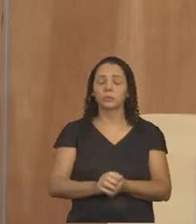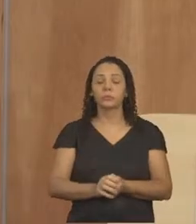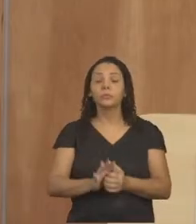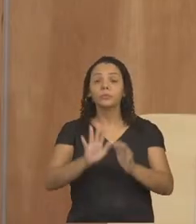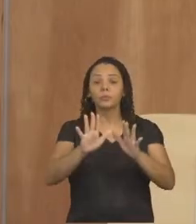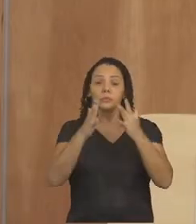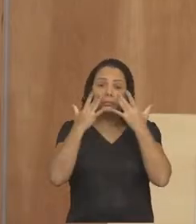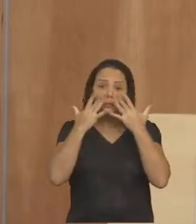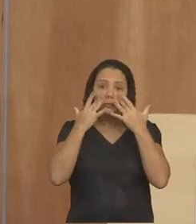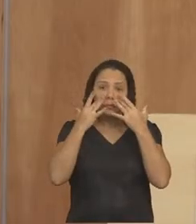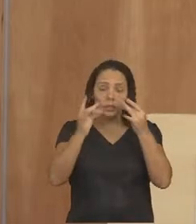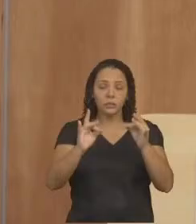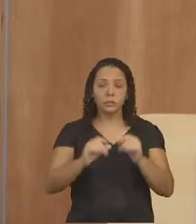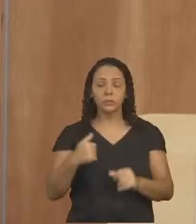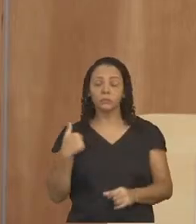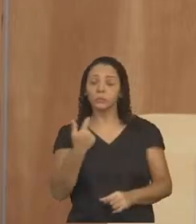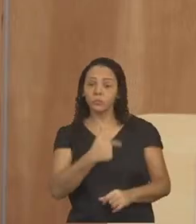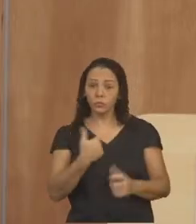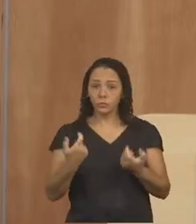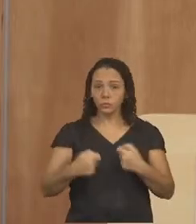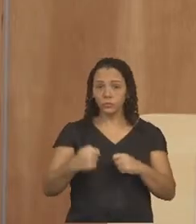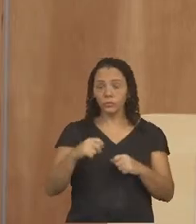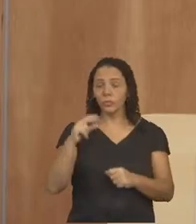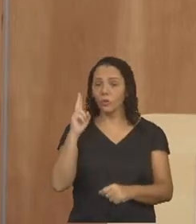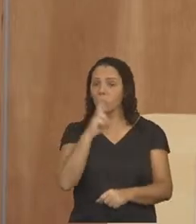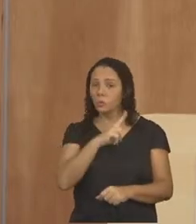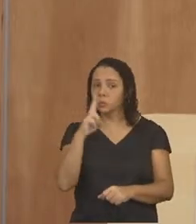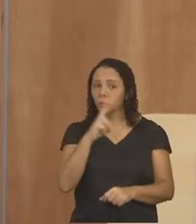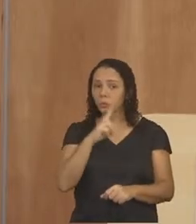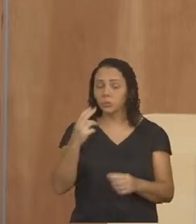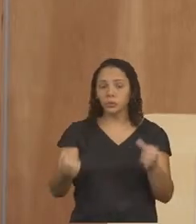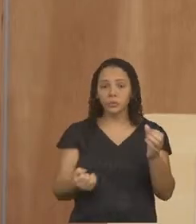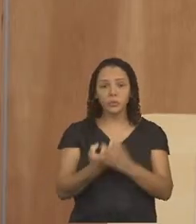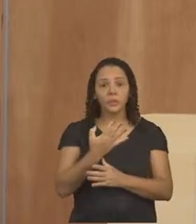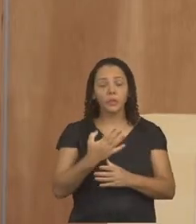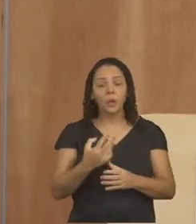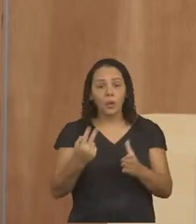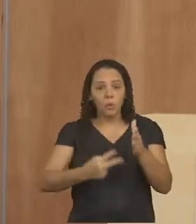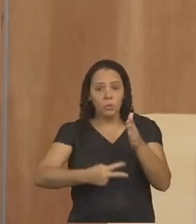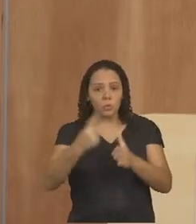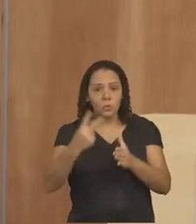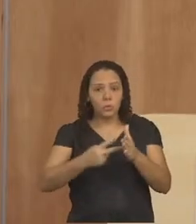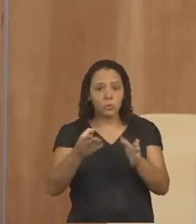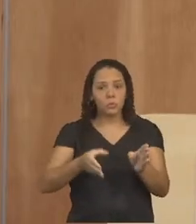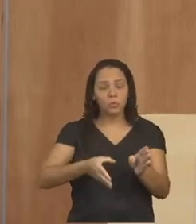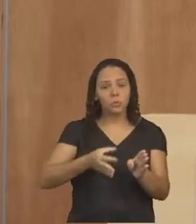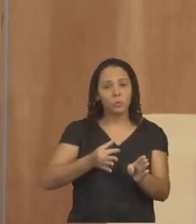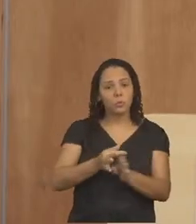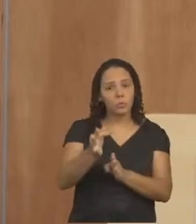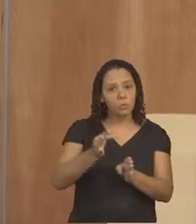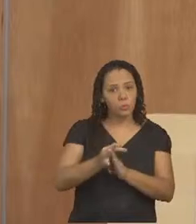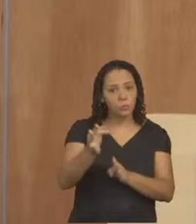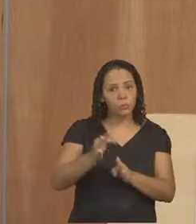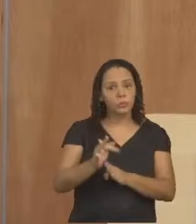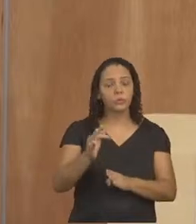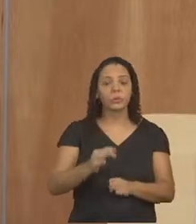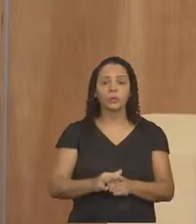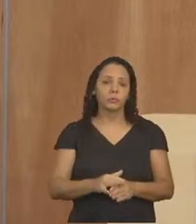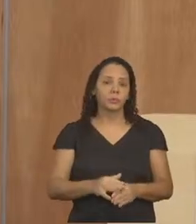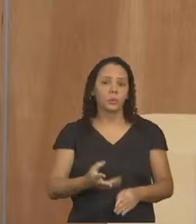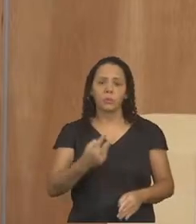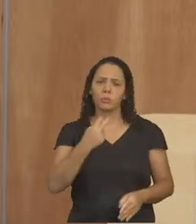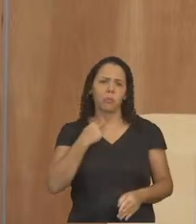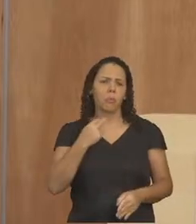alerta aqui. Nós precisamos urgentemente criar o segundo conselho tutelar na cidade. Não dá mais